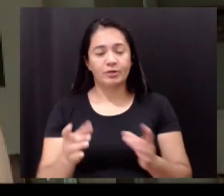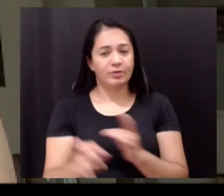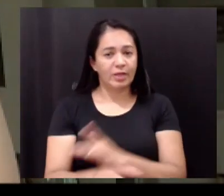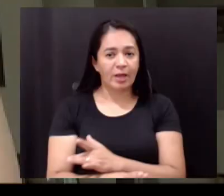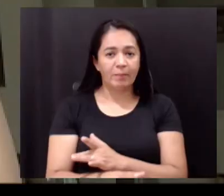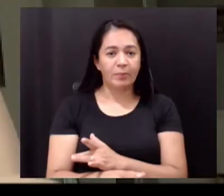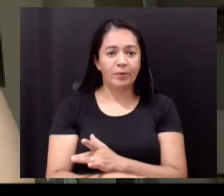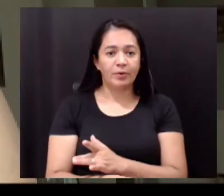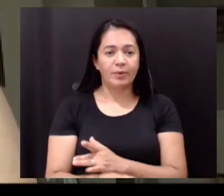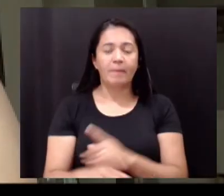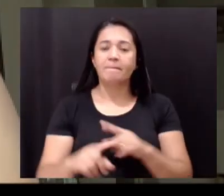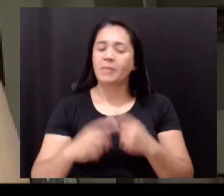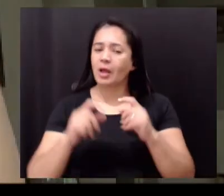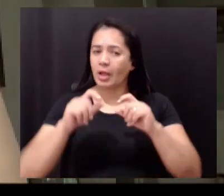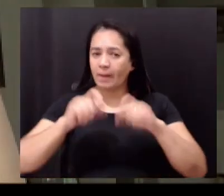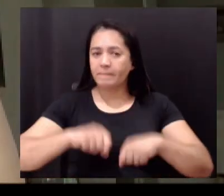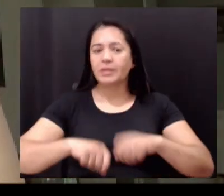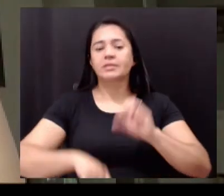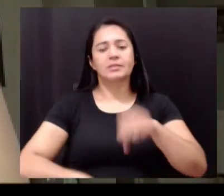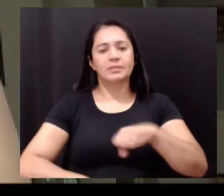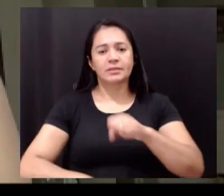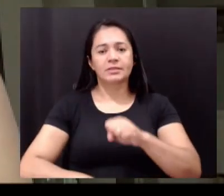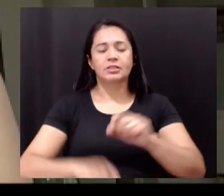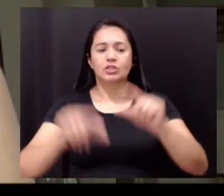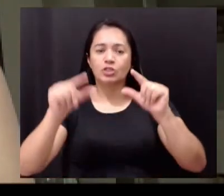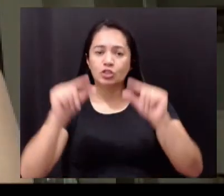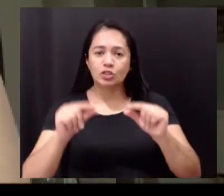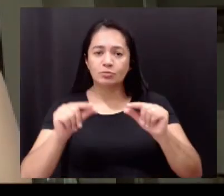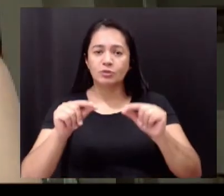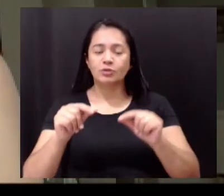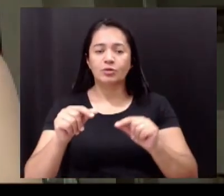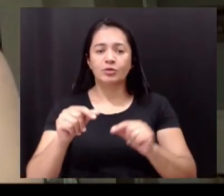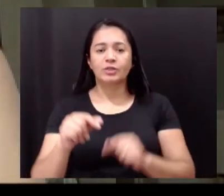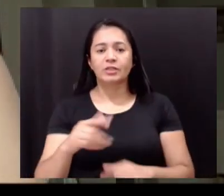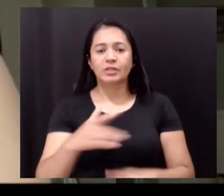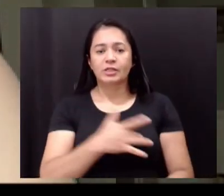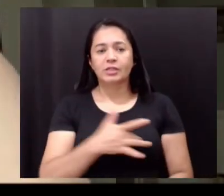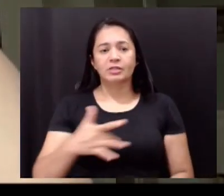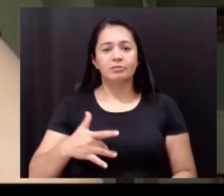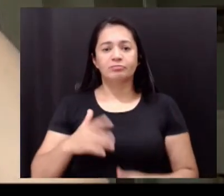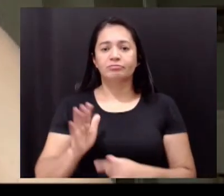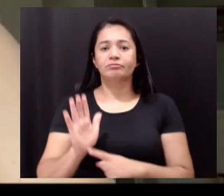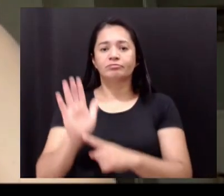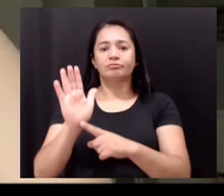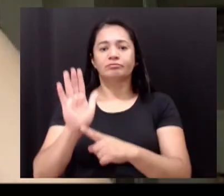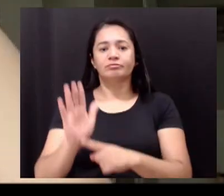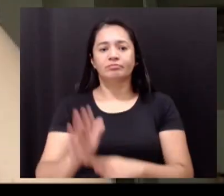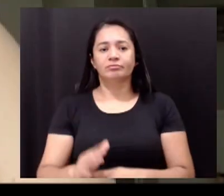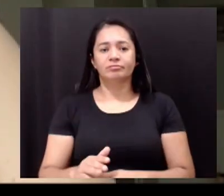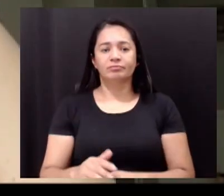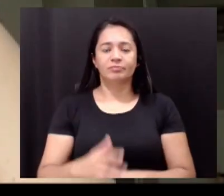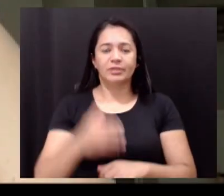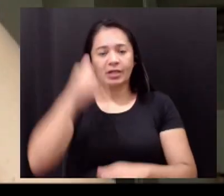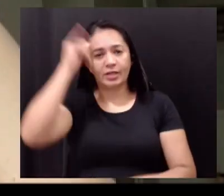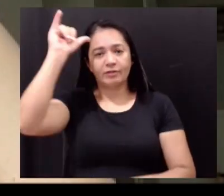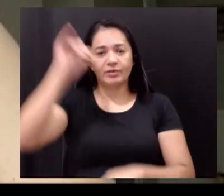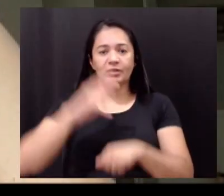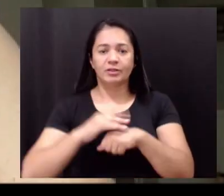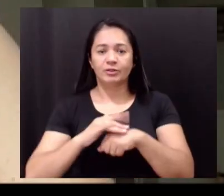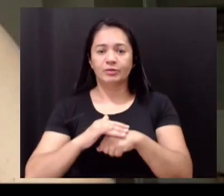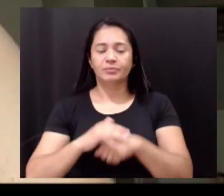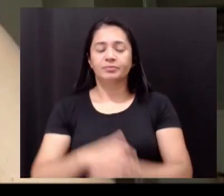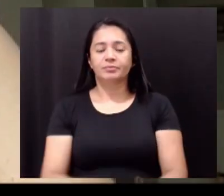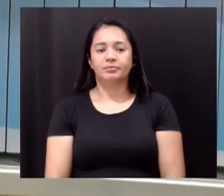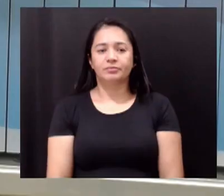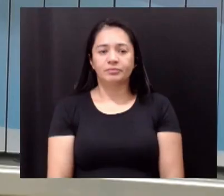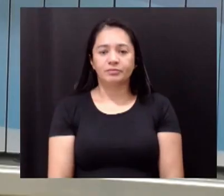capaz sim de reduzir e te trazer benefícios para que não desenvolva nenhuma doença no futuro. Doutora, agora a gente vai